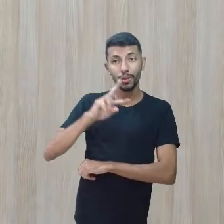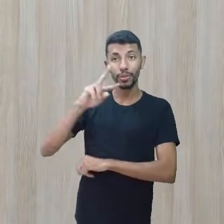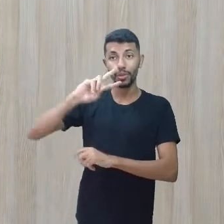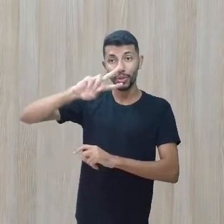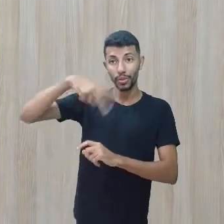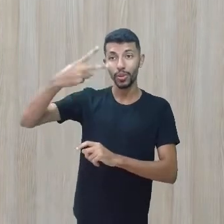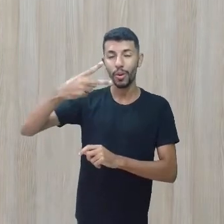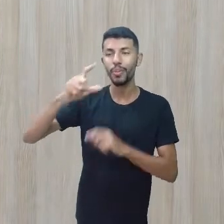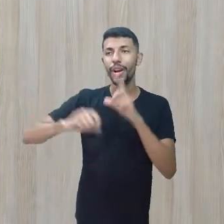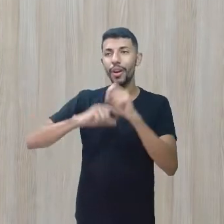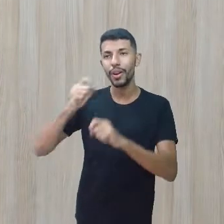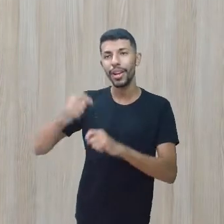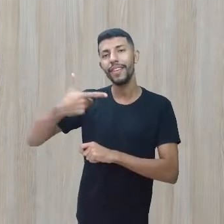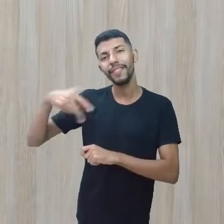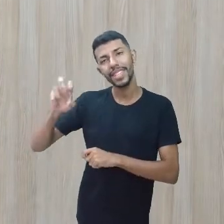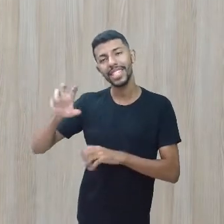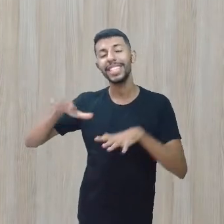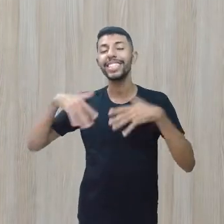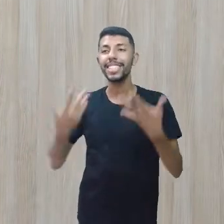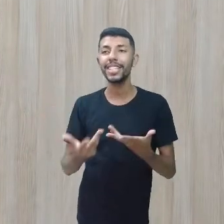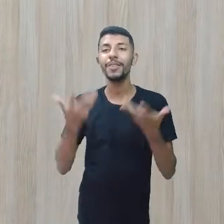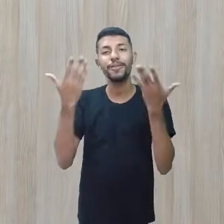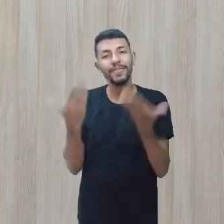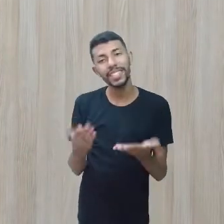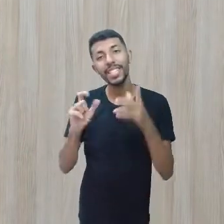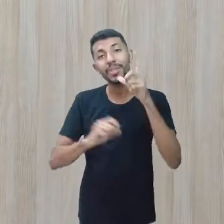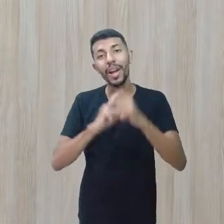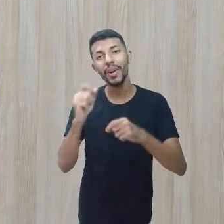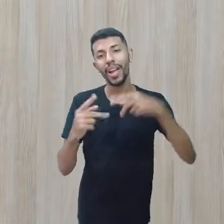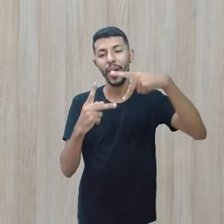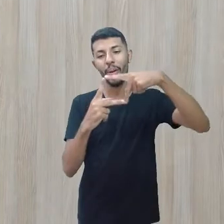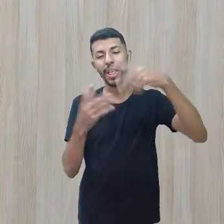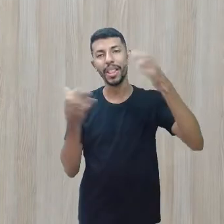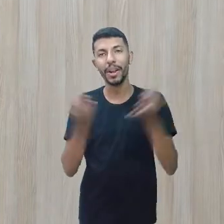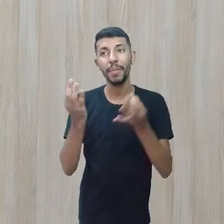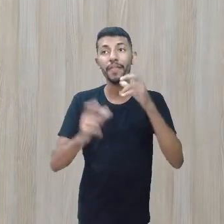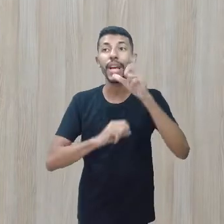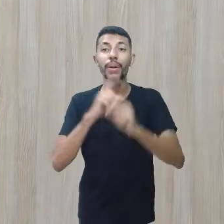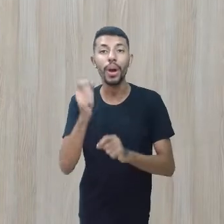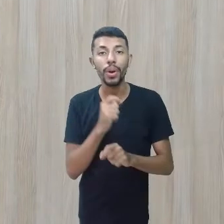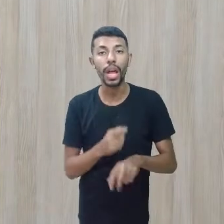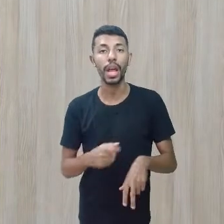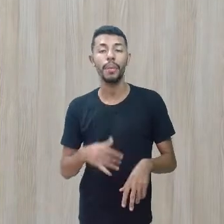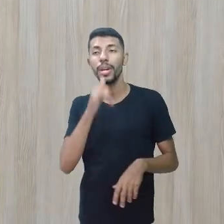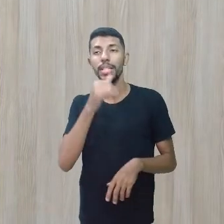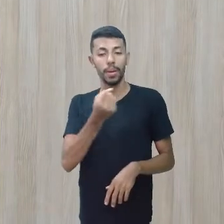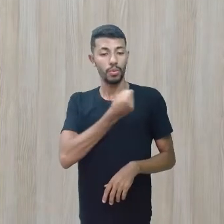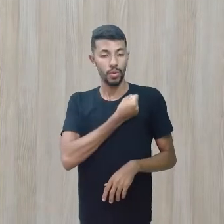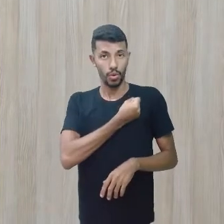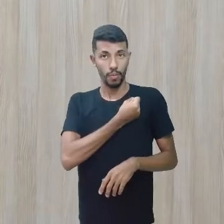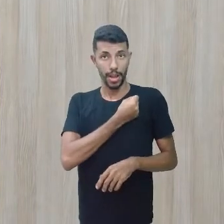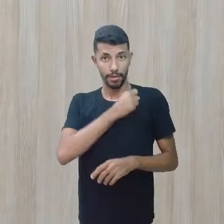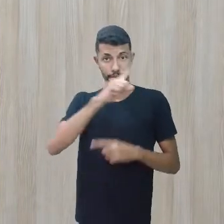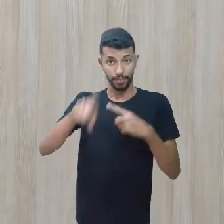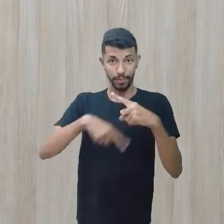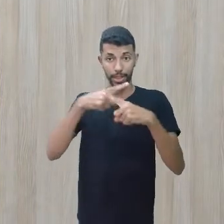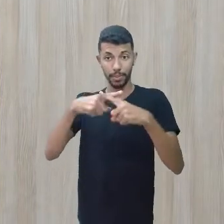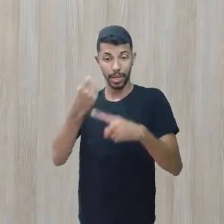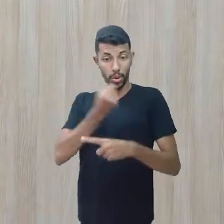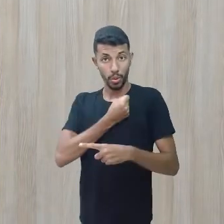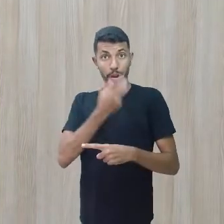é quadrado perfeito, quando você encontra um número que multiplicado por ele mesmo vai dar aquela raiz, ok? Vamos